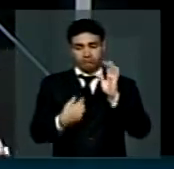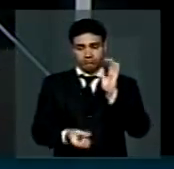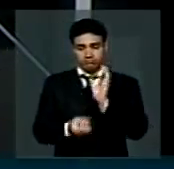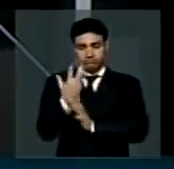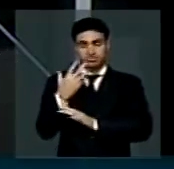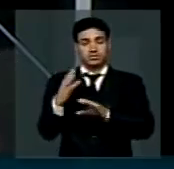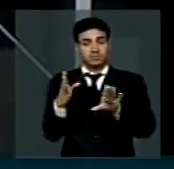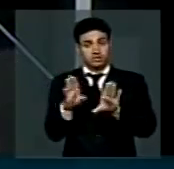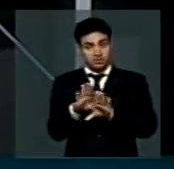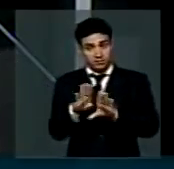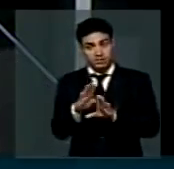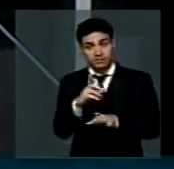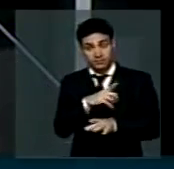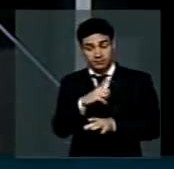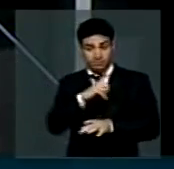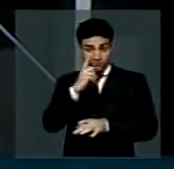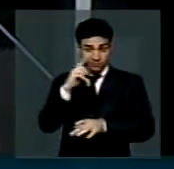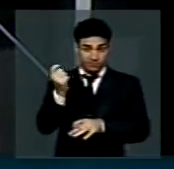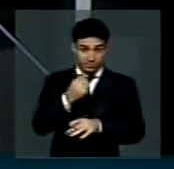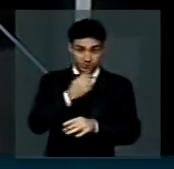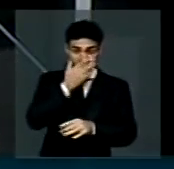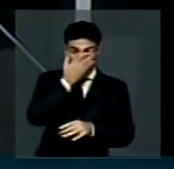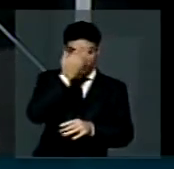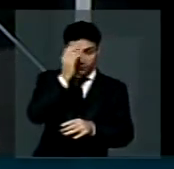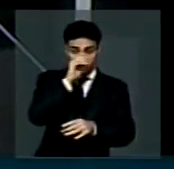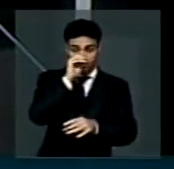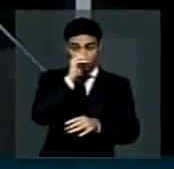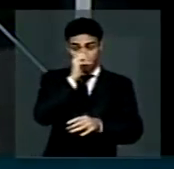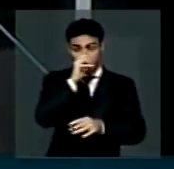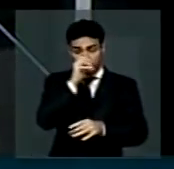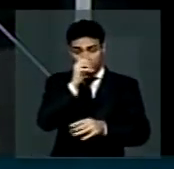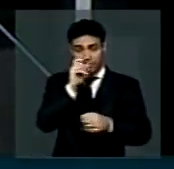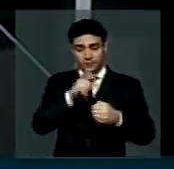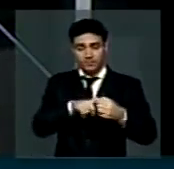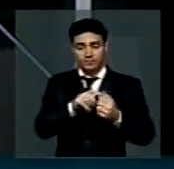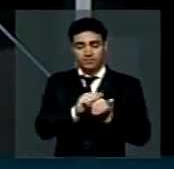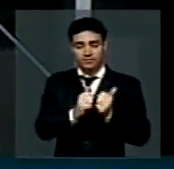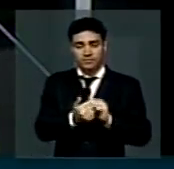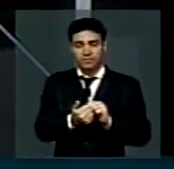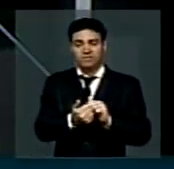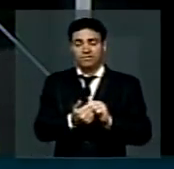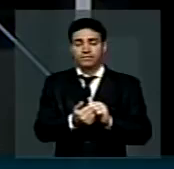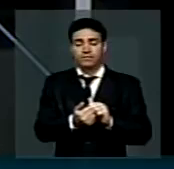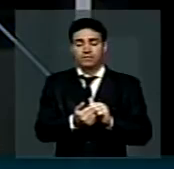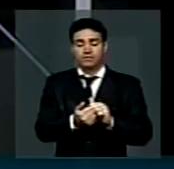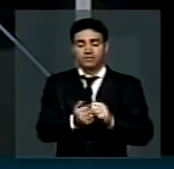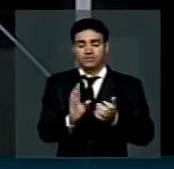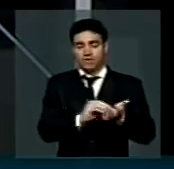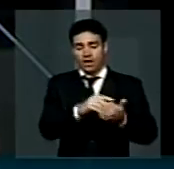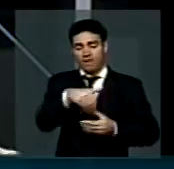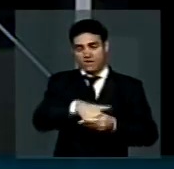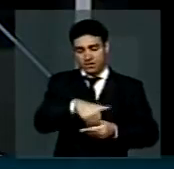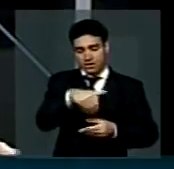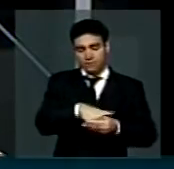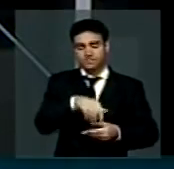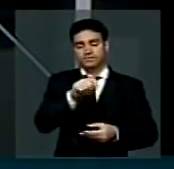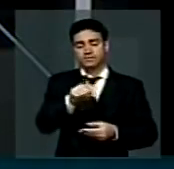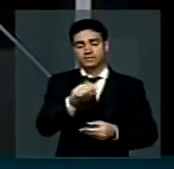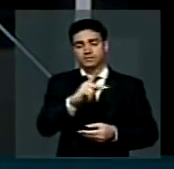se encontra em condições de ser incorporada à pauta de votação, é o PL